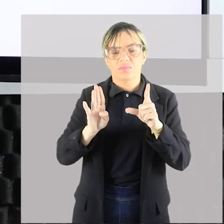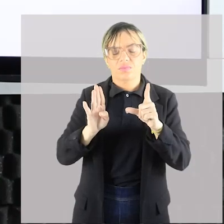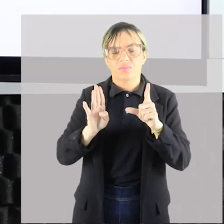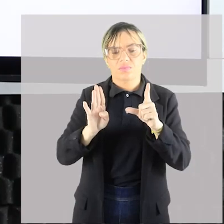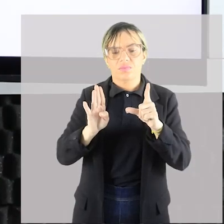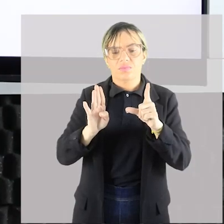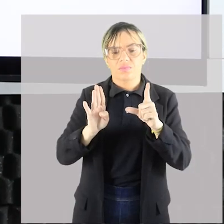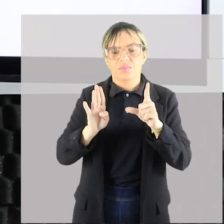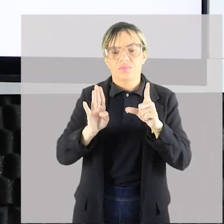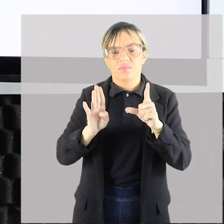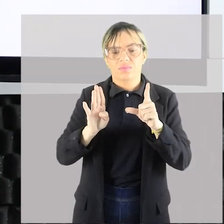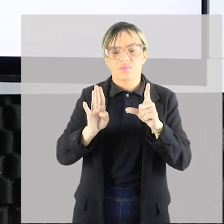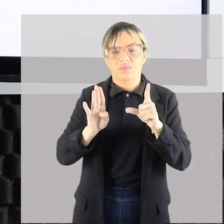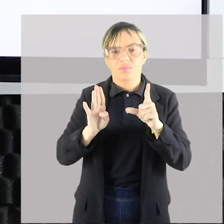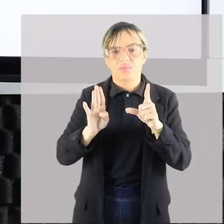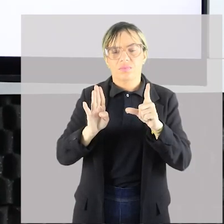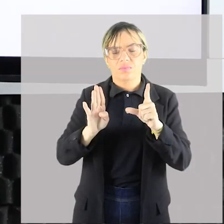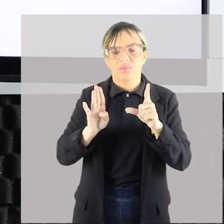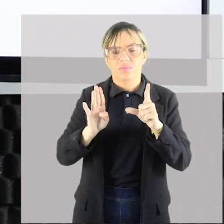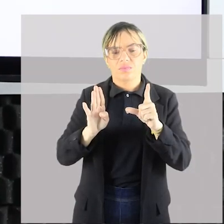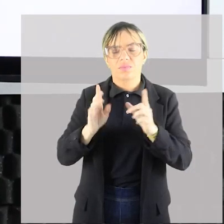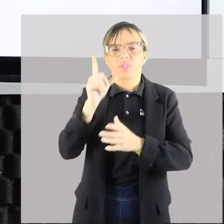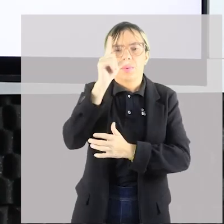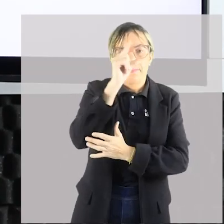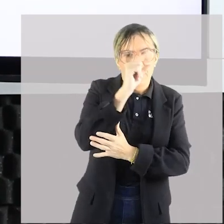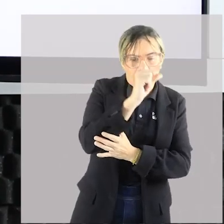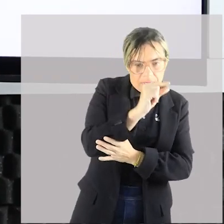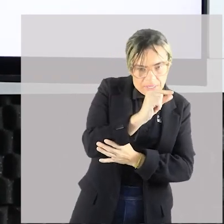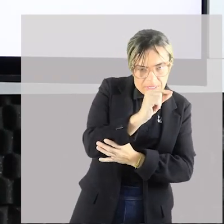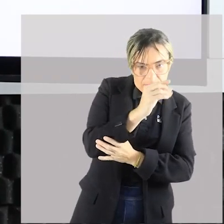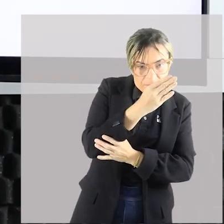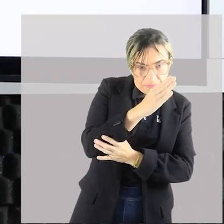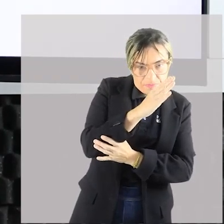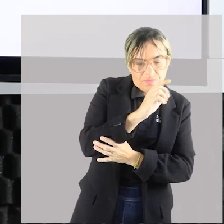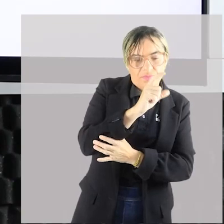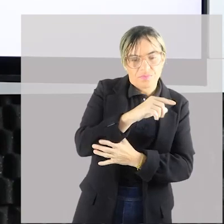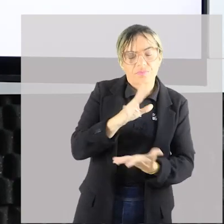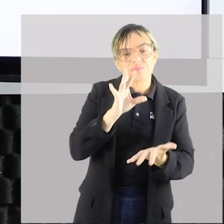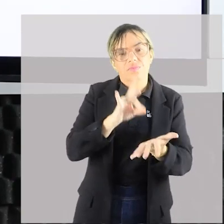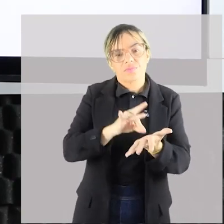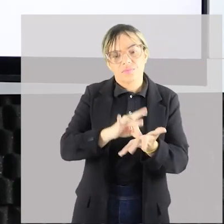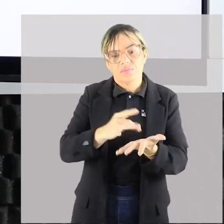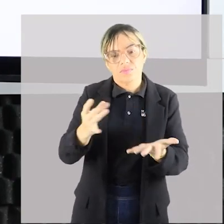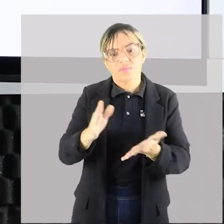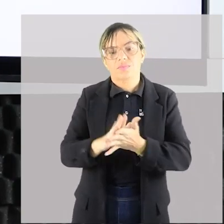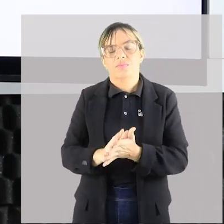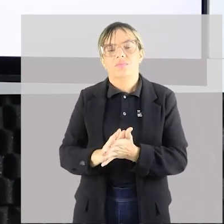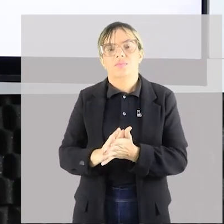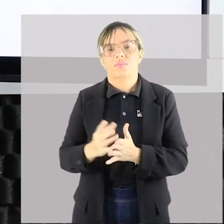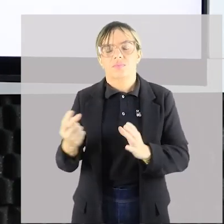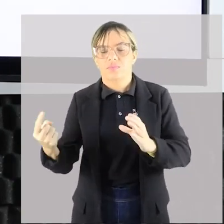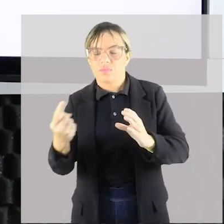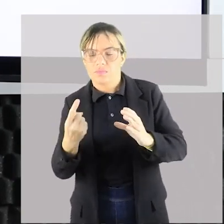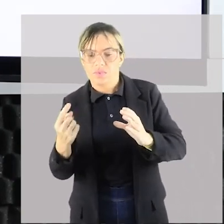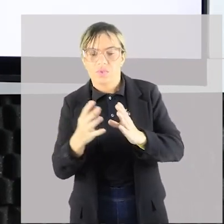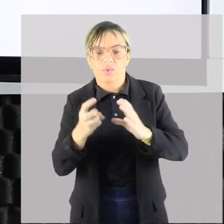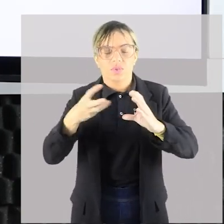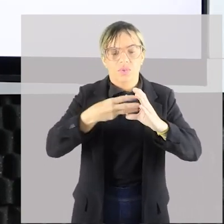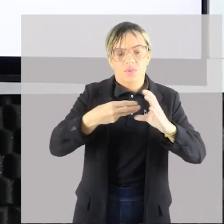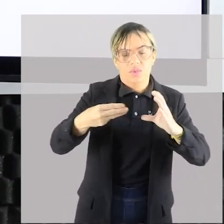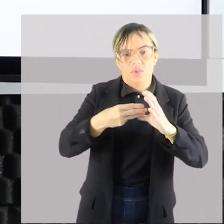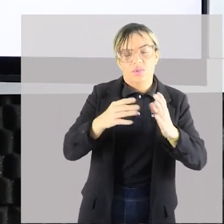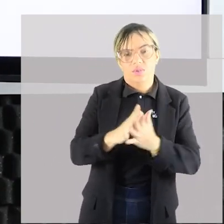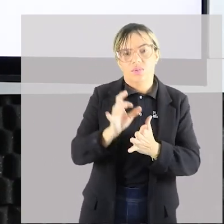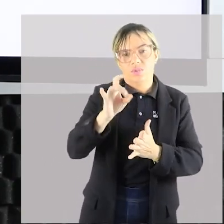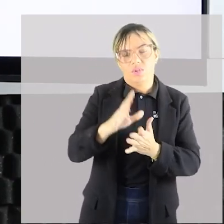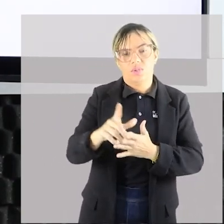tá? Unicelular e procarionte. Micro, então quer dizer pequeno, de fato as bactérias são muito pequenas. Unicelulares,